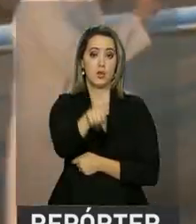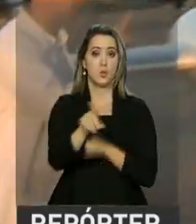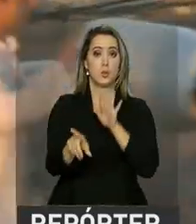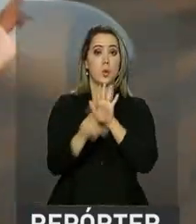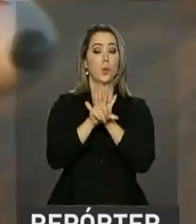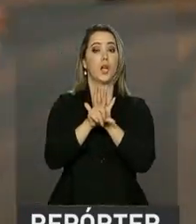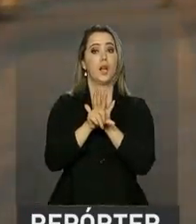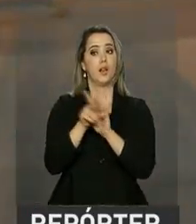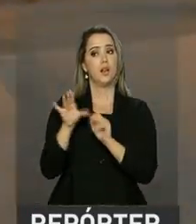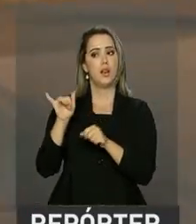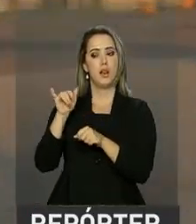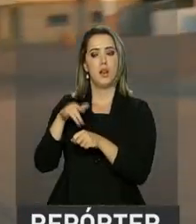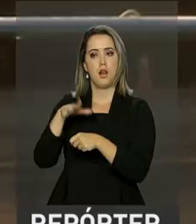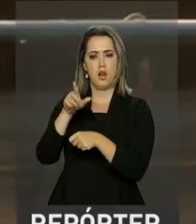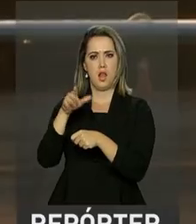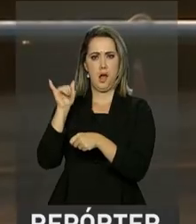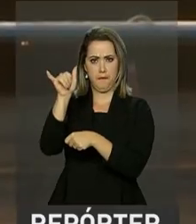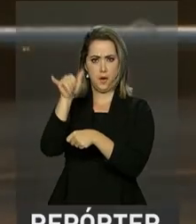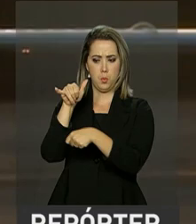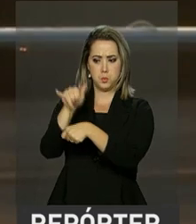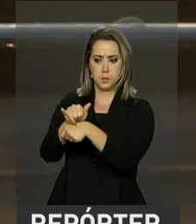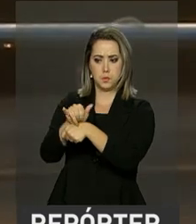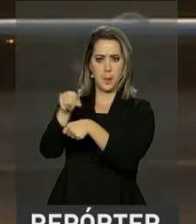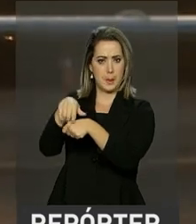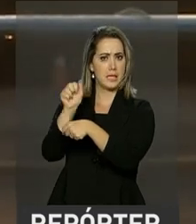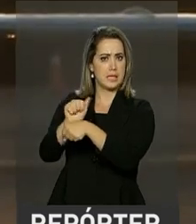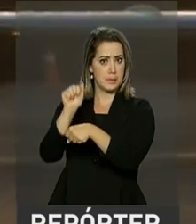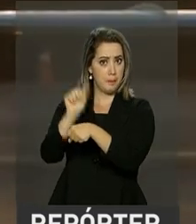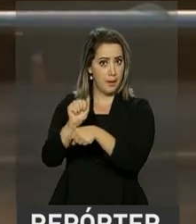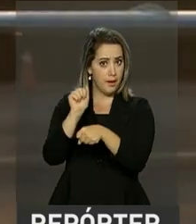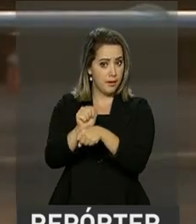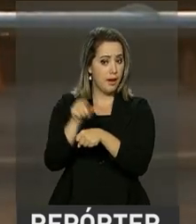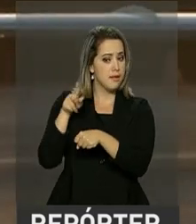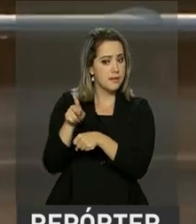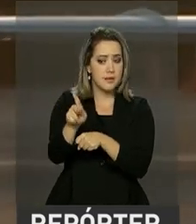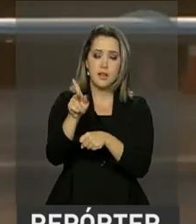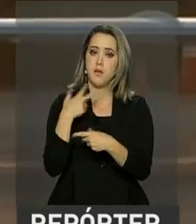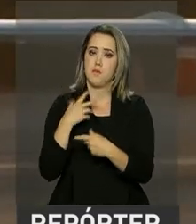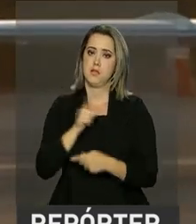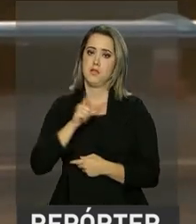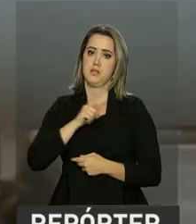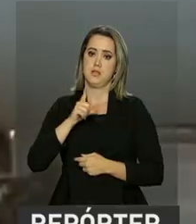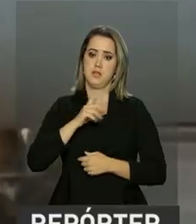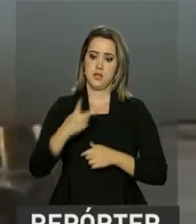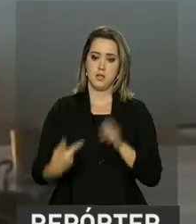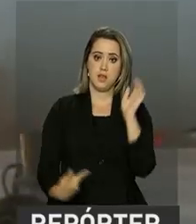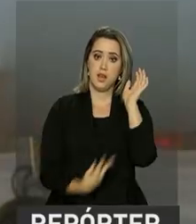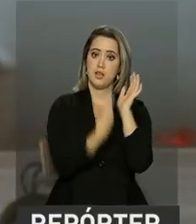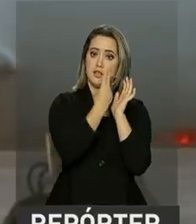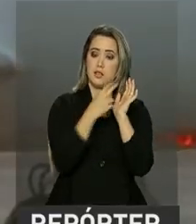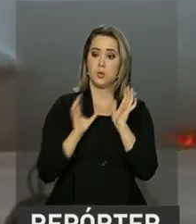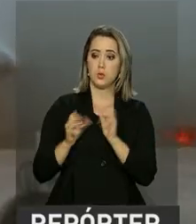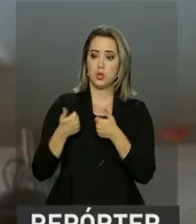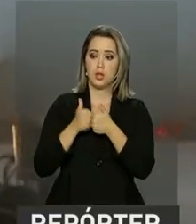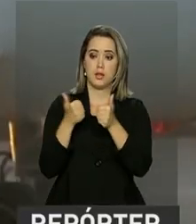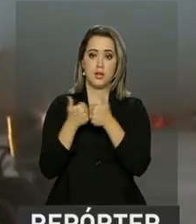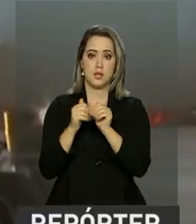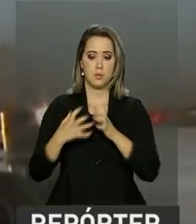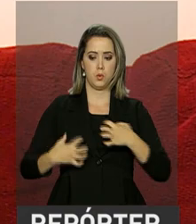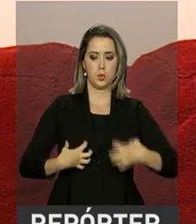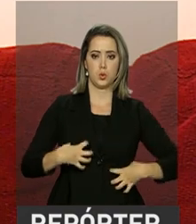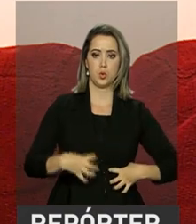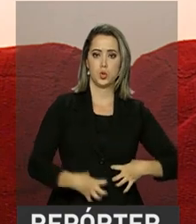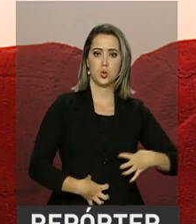exatamente um ano determinando que uma aeronave da FAB fique sempre à disposição para realizar o transporte de órgãos